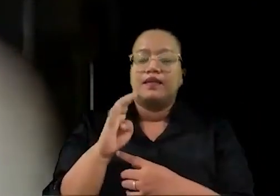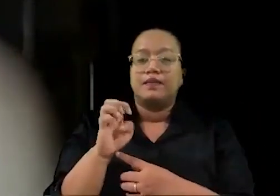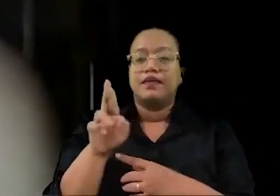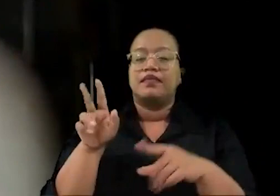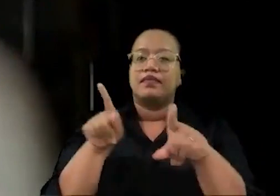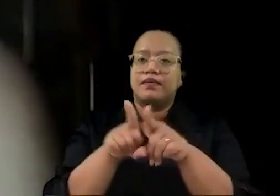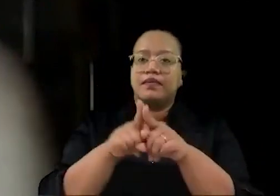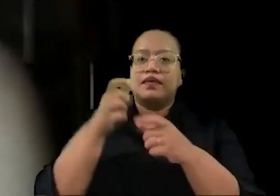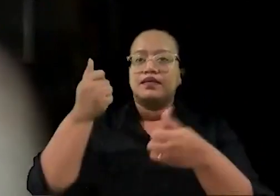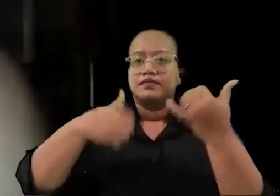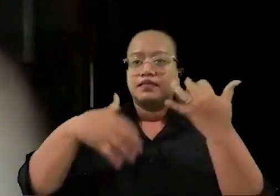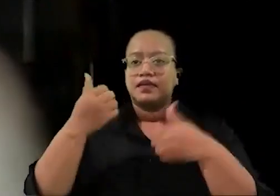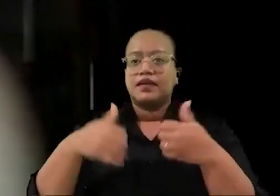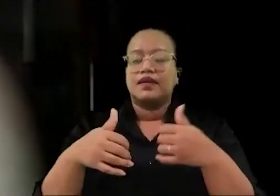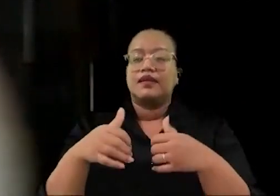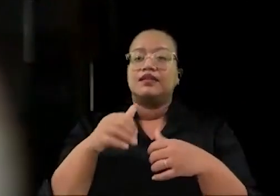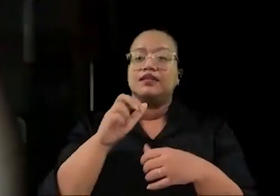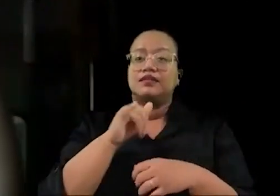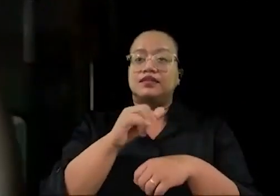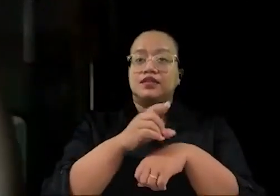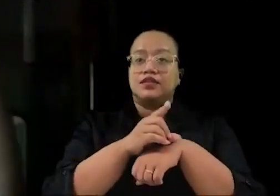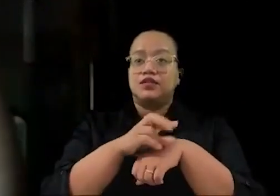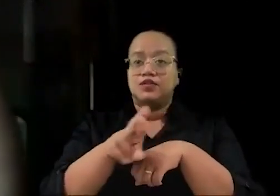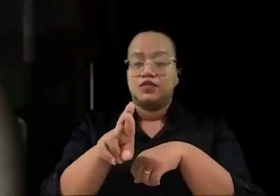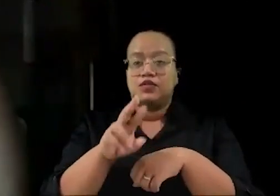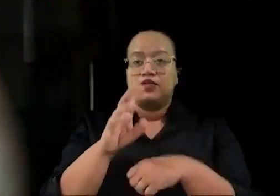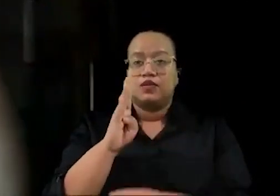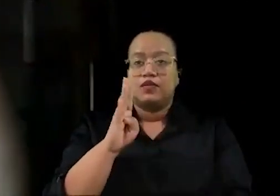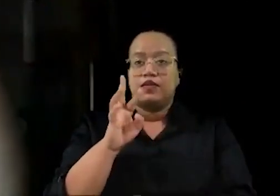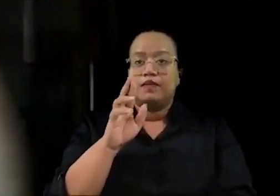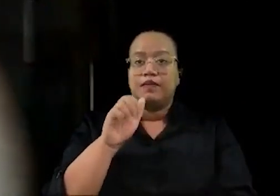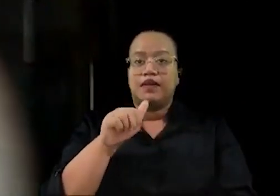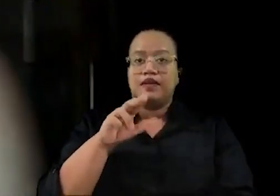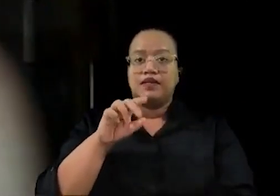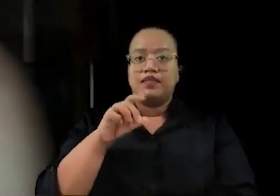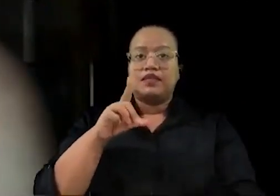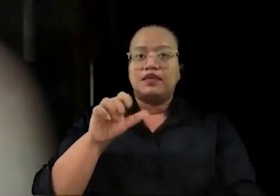estiver já disponível, pode abrir a câmera e estar com a palavra.